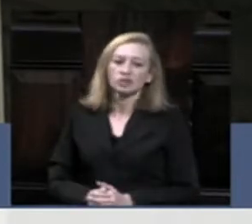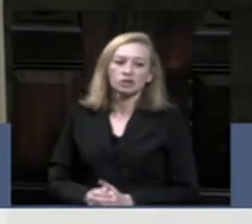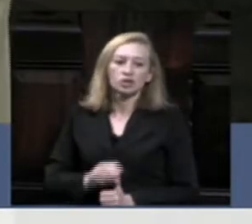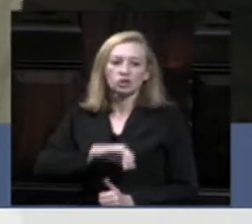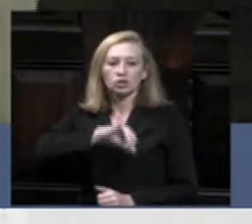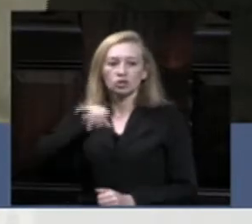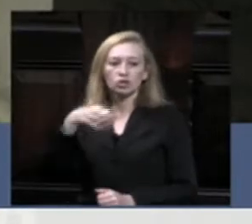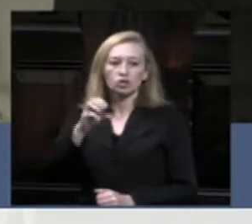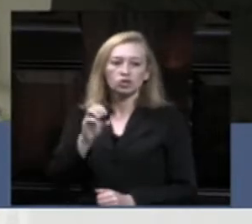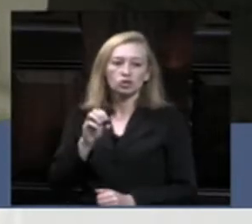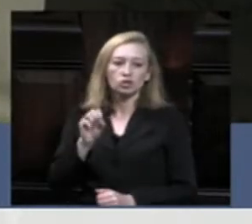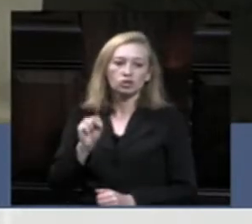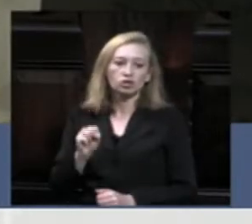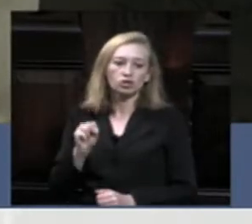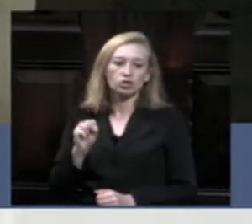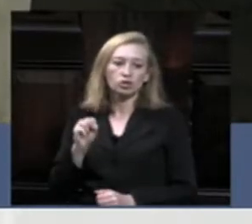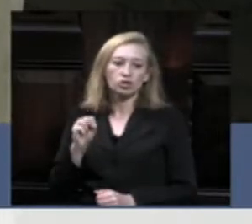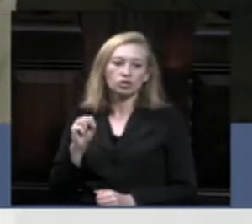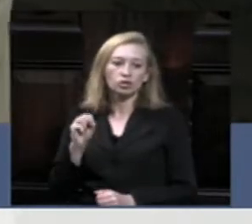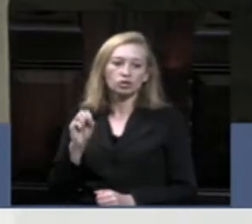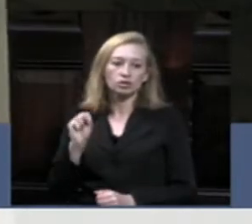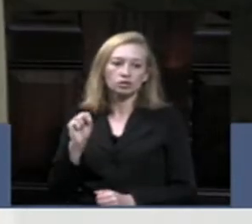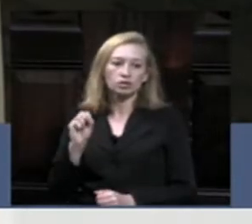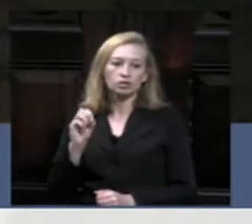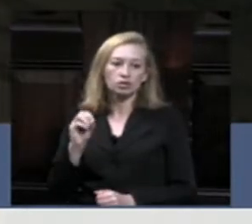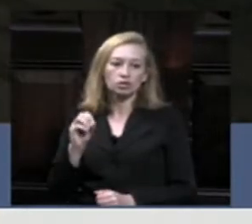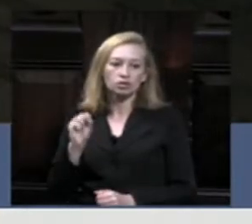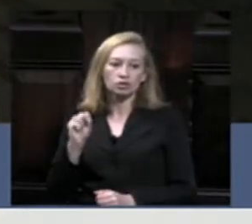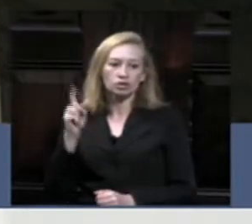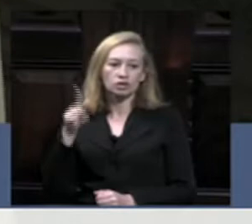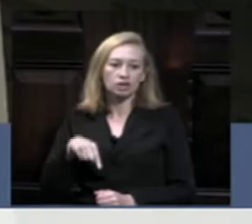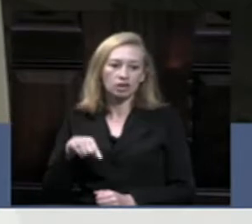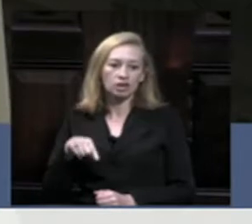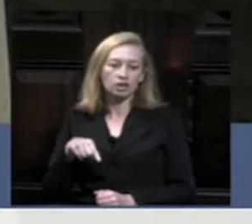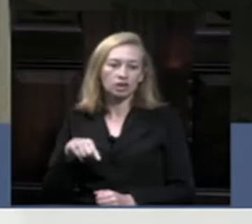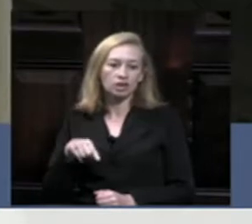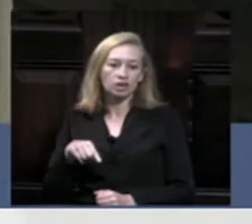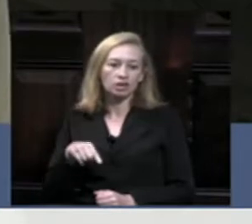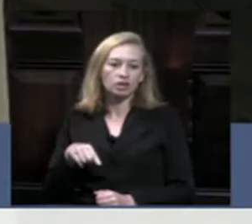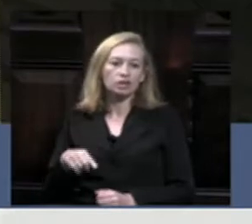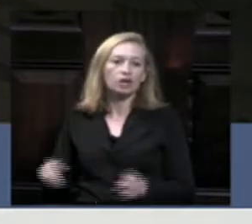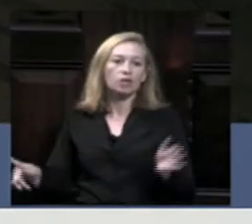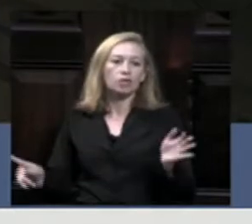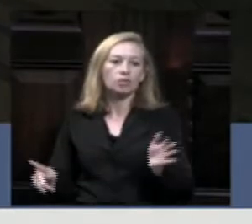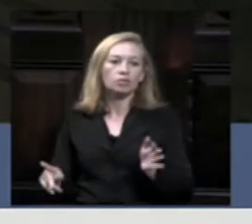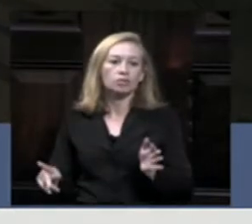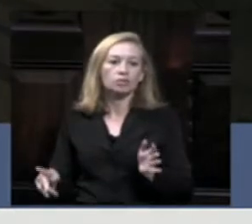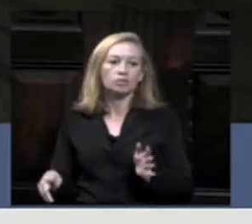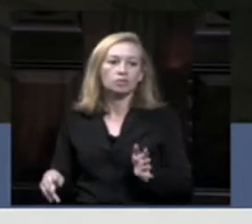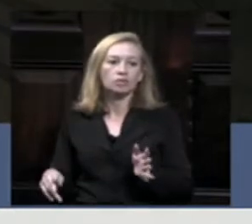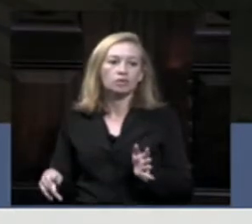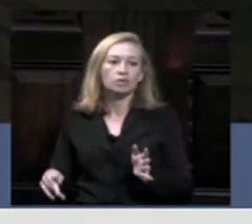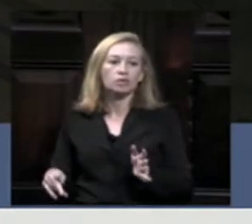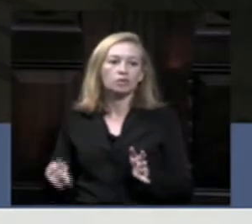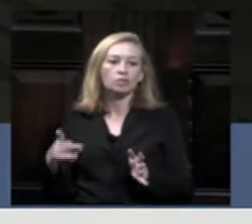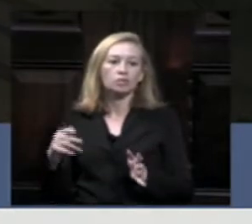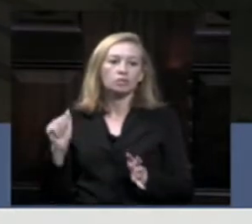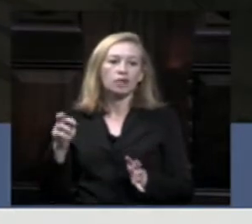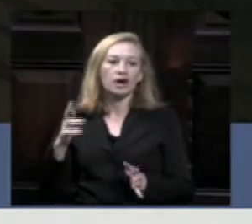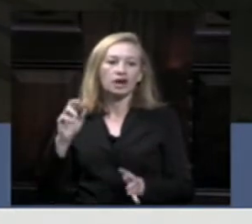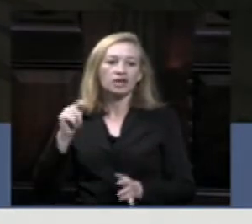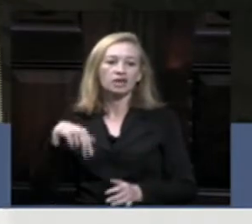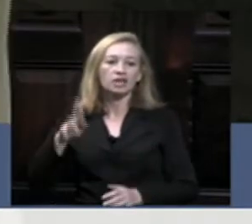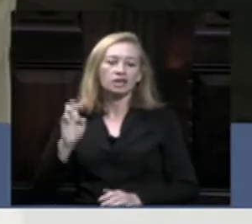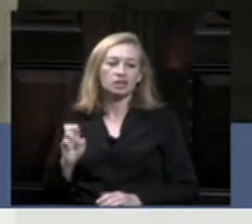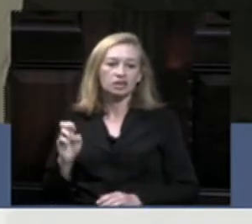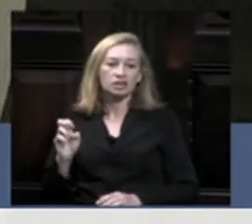José Chacon de Assis ao Parque Estadual da Serra da